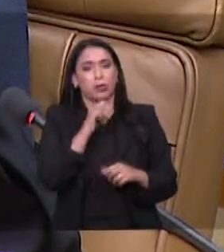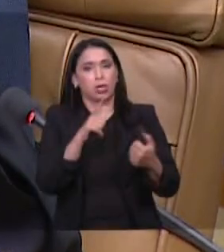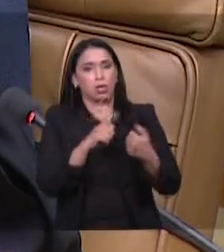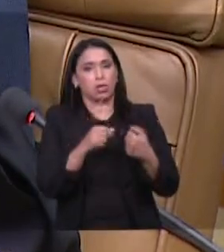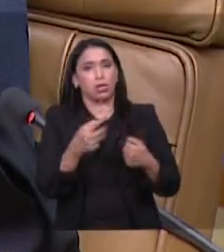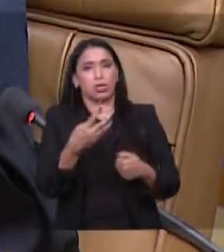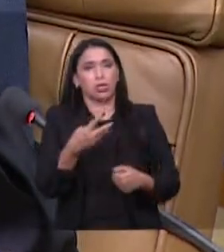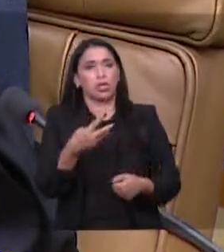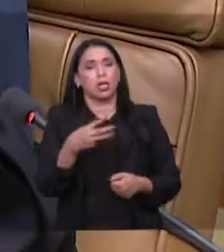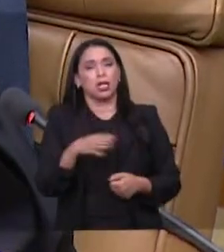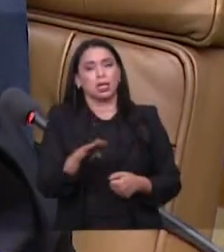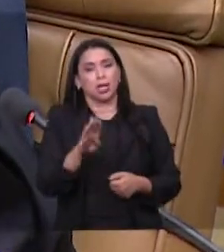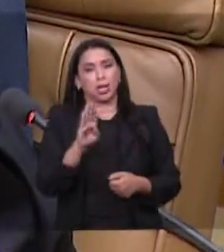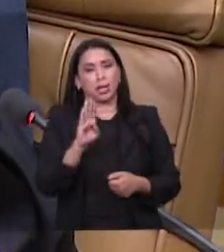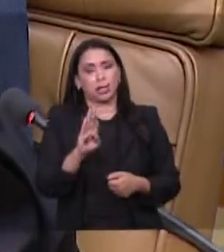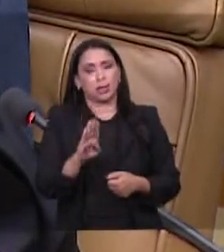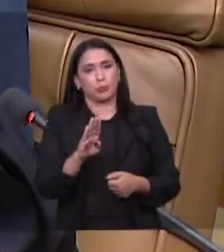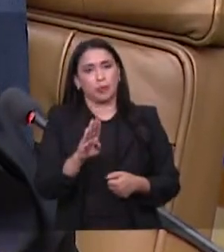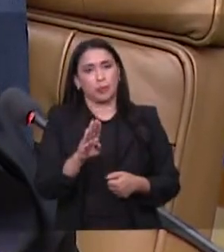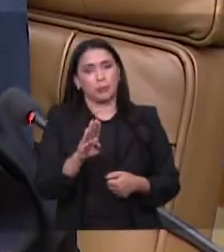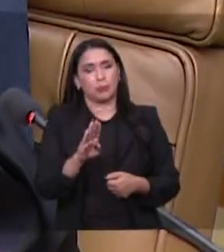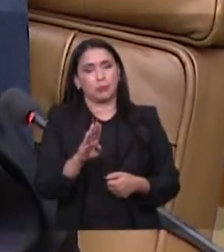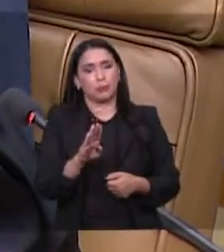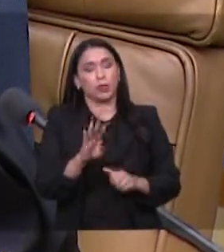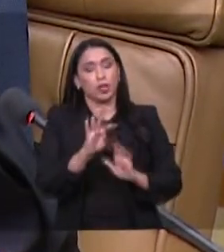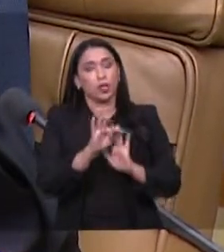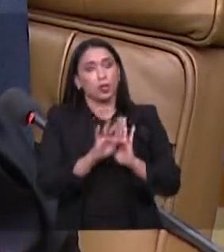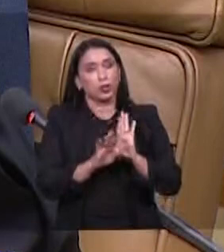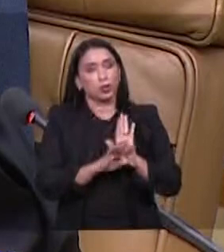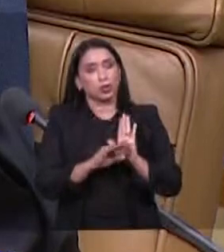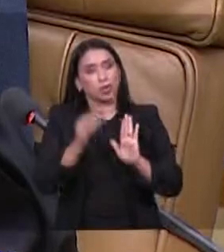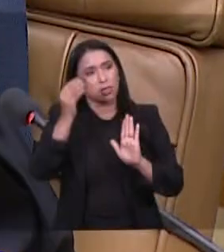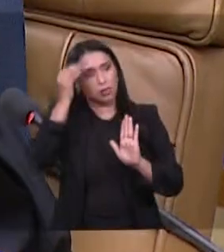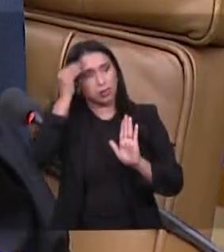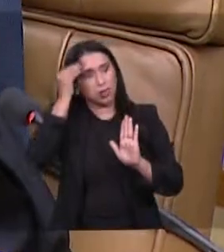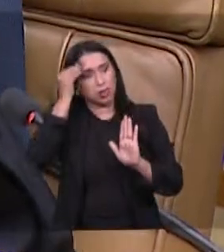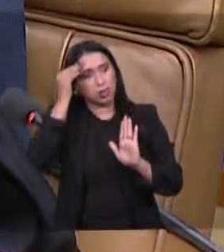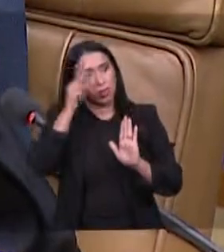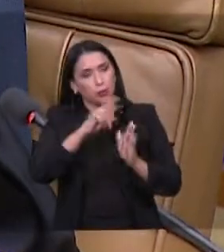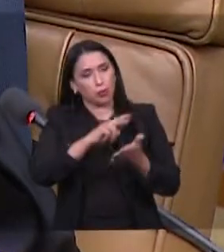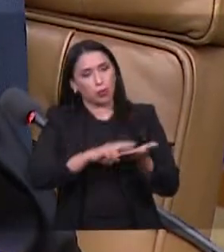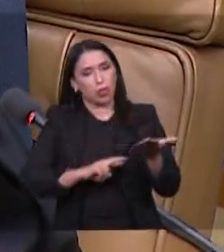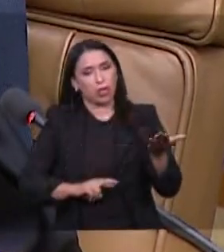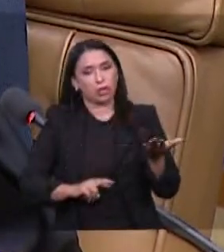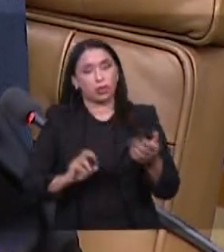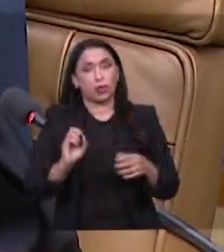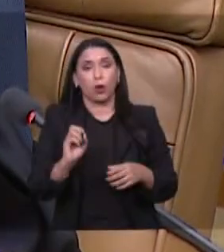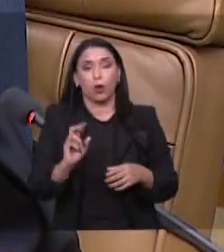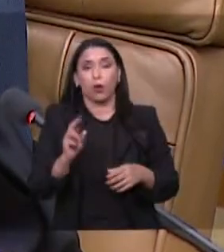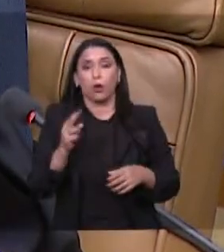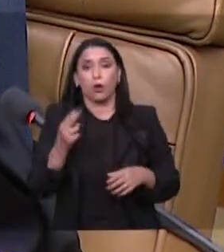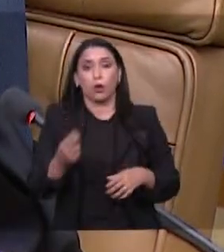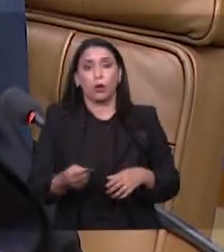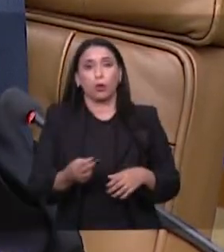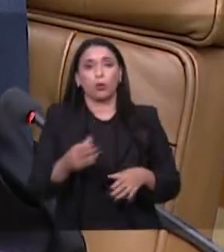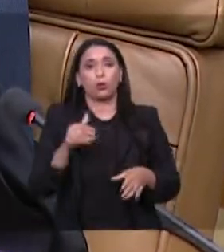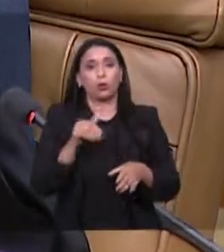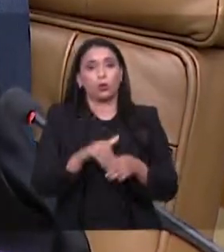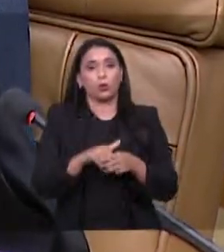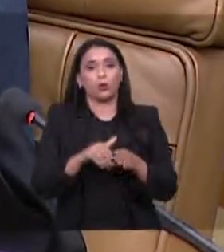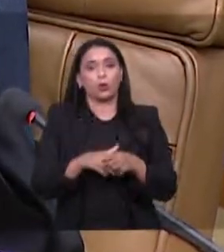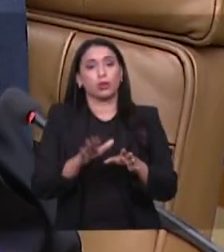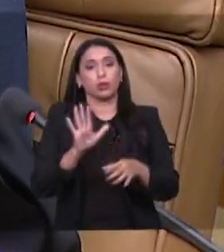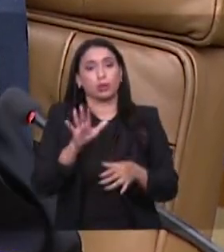do 3B, na interpretação que é dada pelo relator ou na interpretação dos votos que já